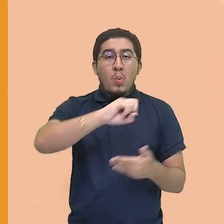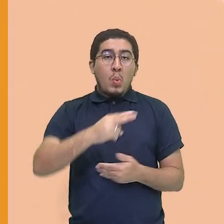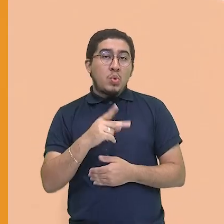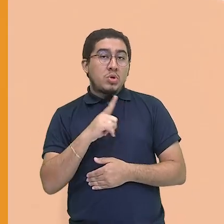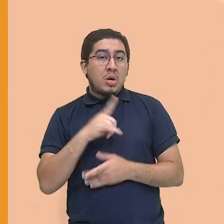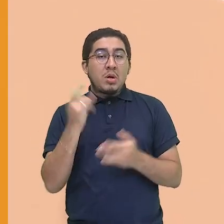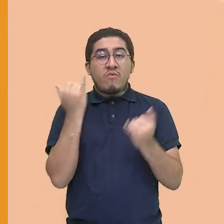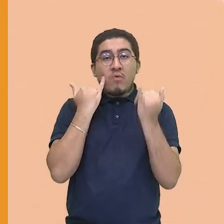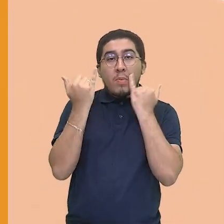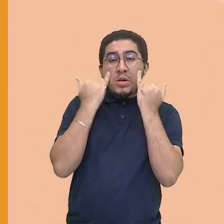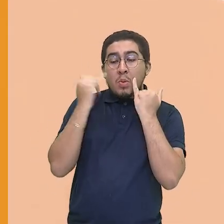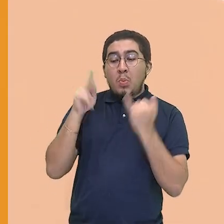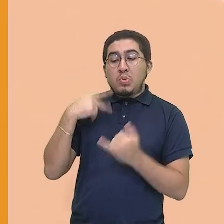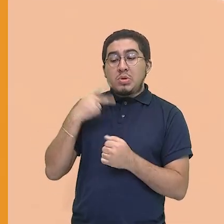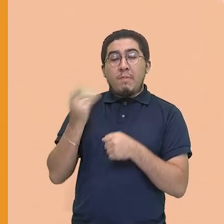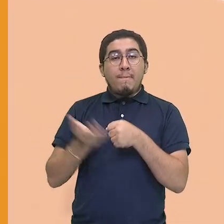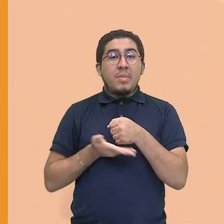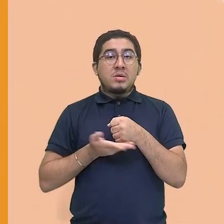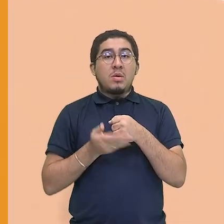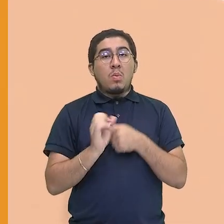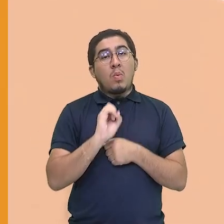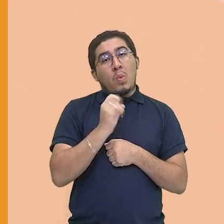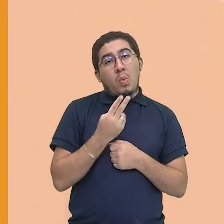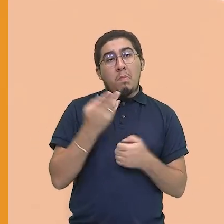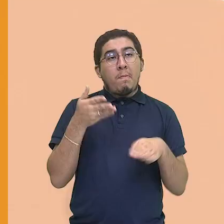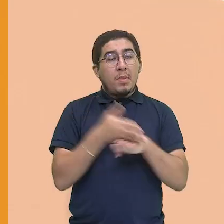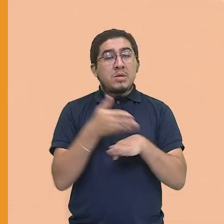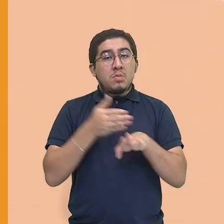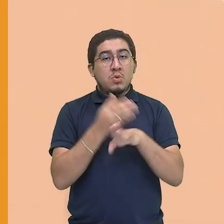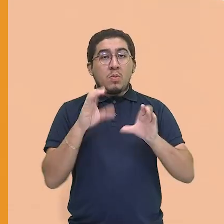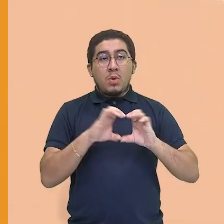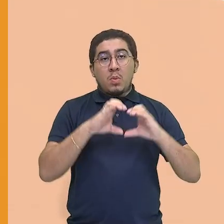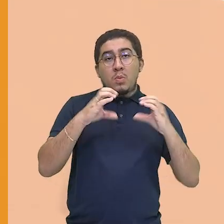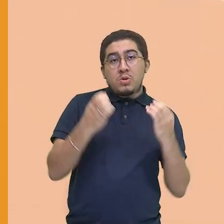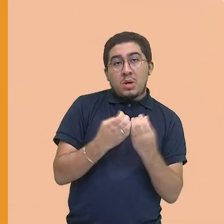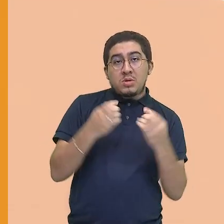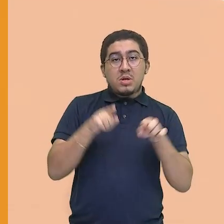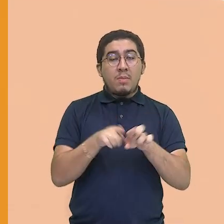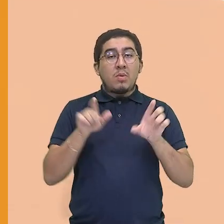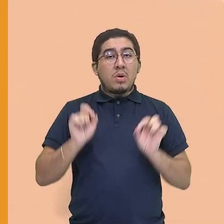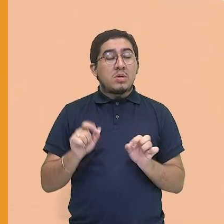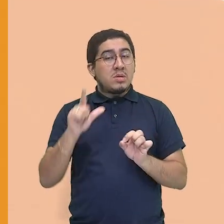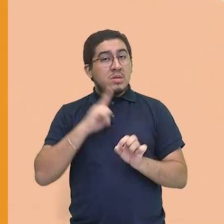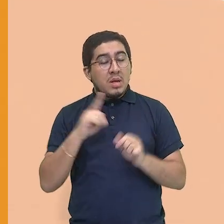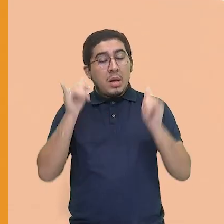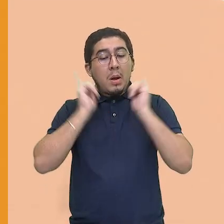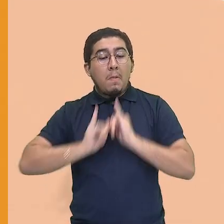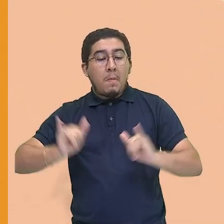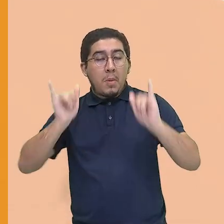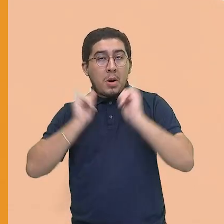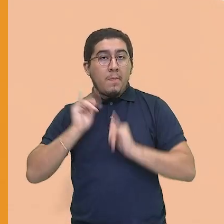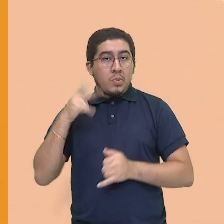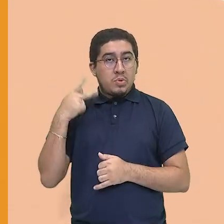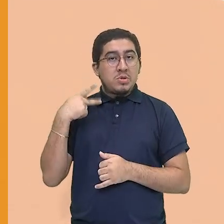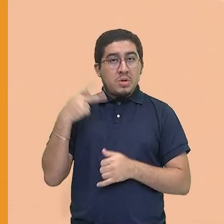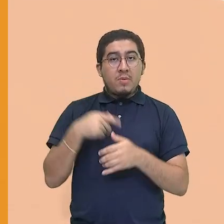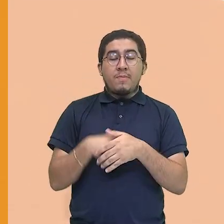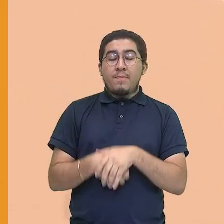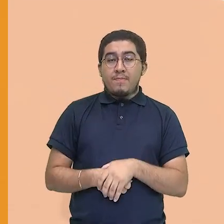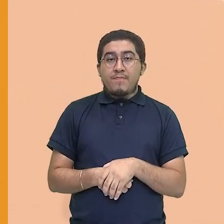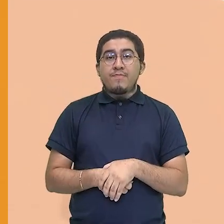política básica ou também ser parte de uma comunidade que é alvo de campanhas políticas. A presença é